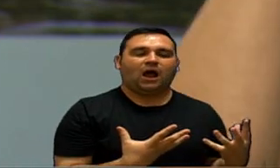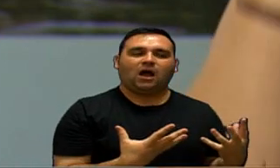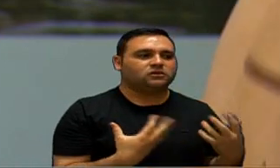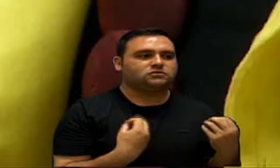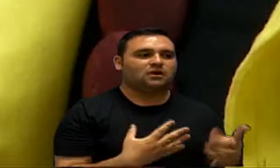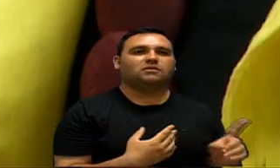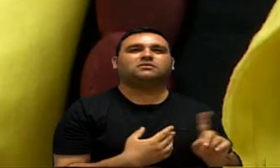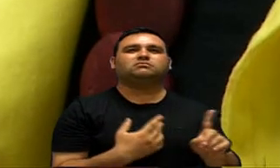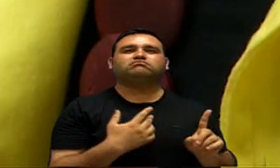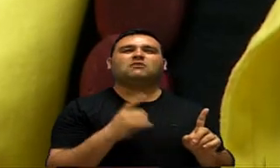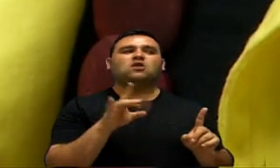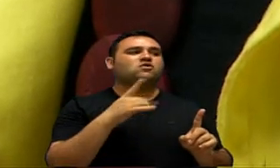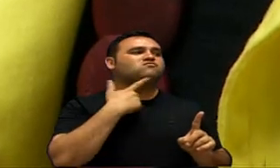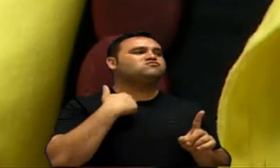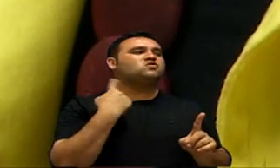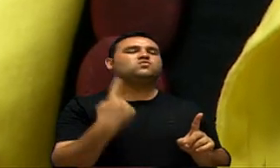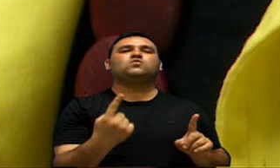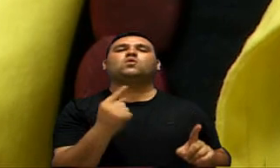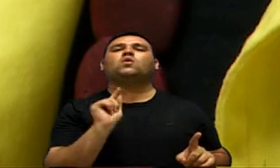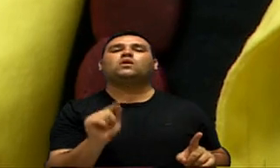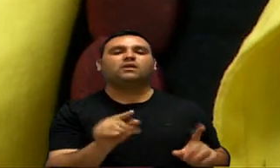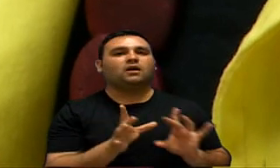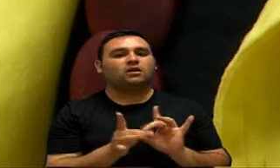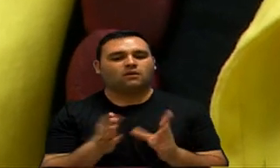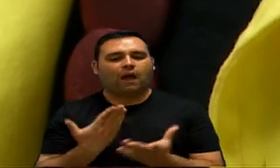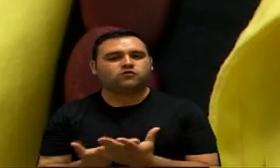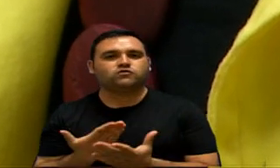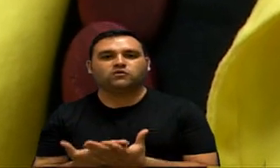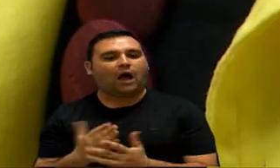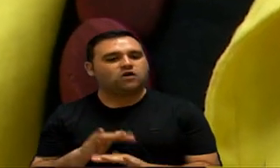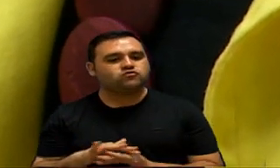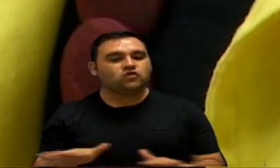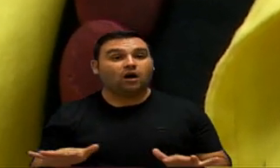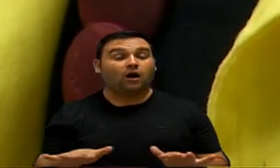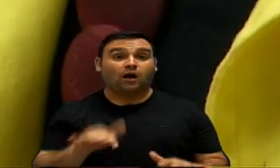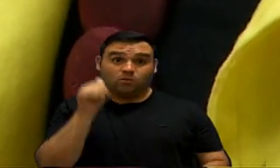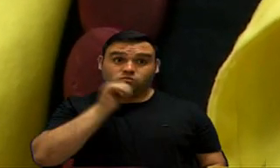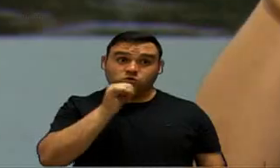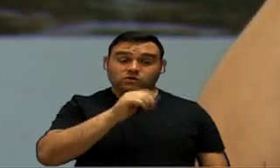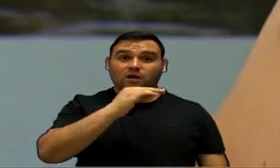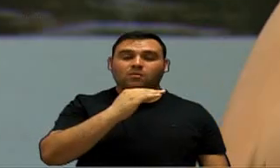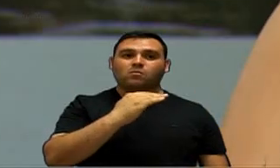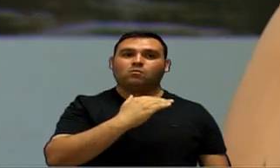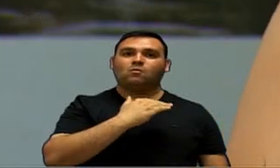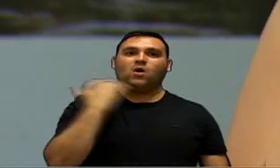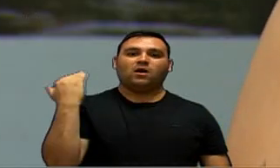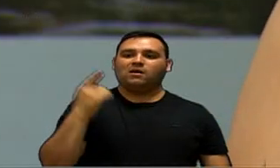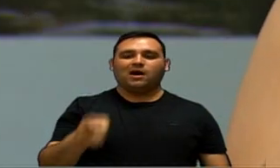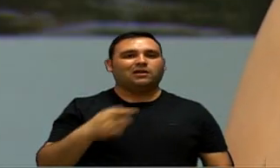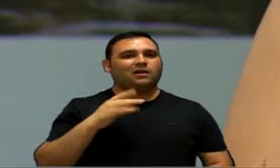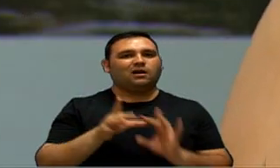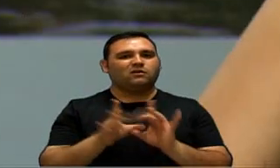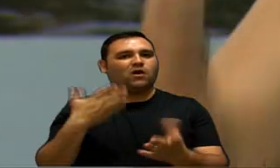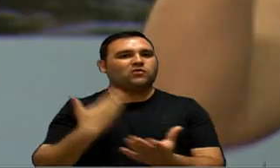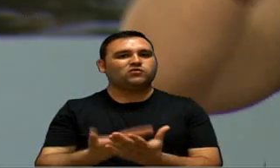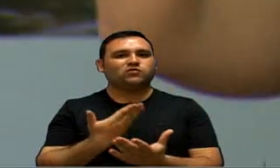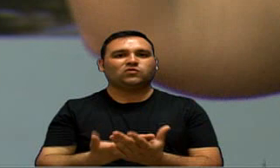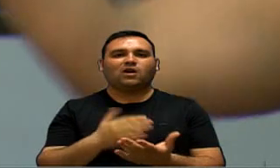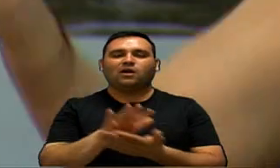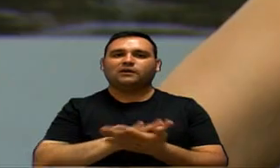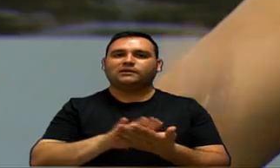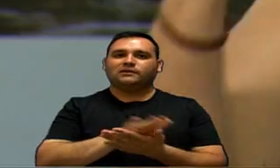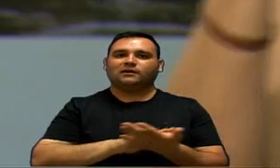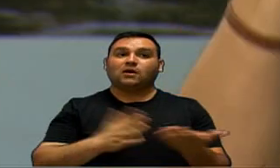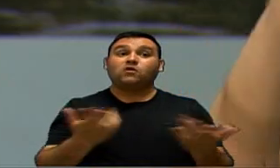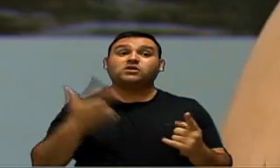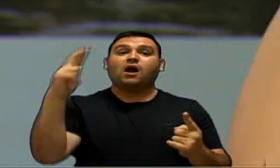ela só tinha um desejo de ser livre e poder estudar, e ela morreu sem poder ter feito isso. E fazendo a